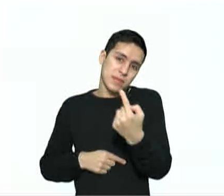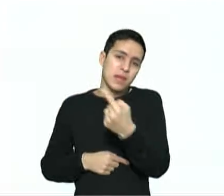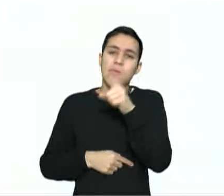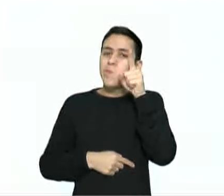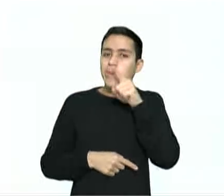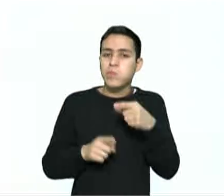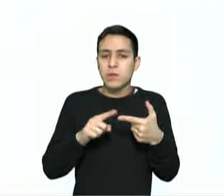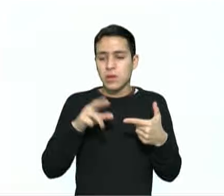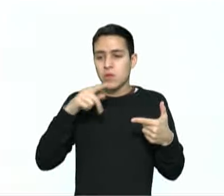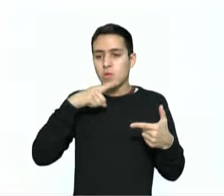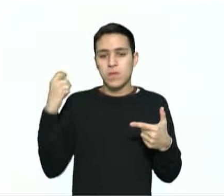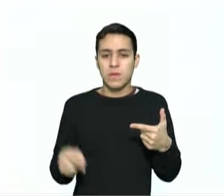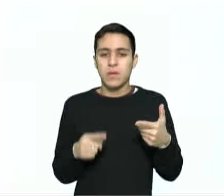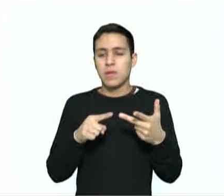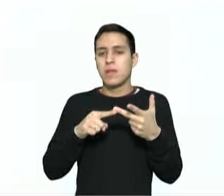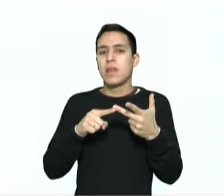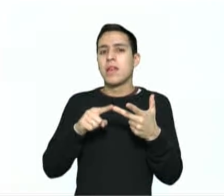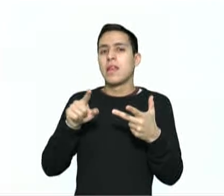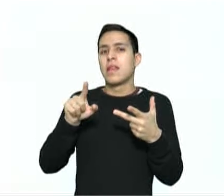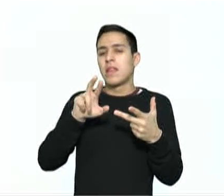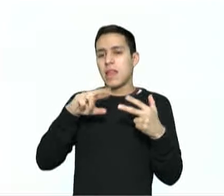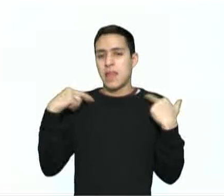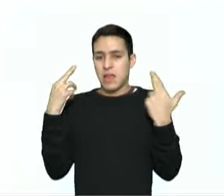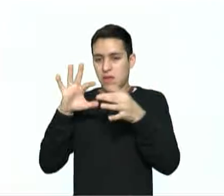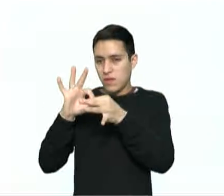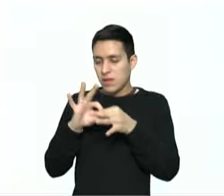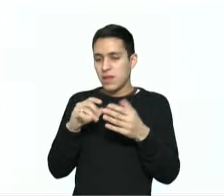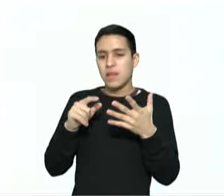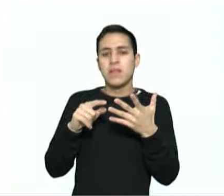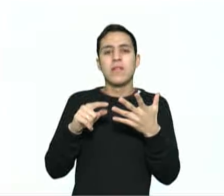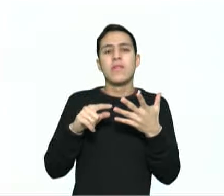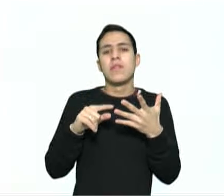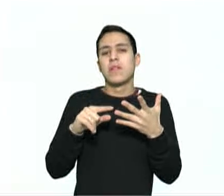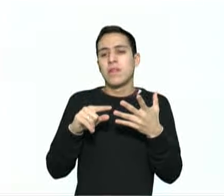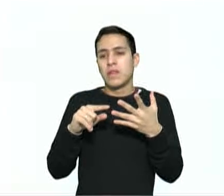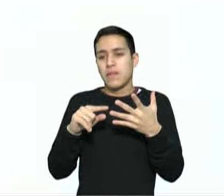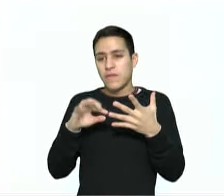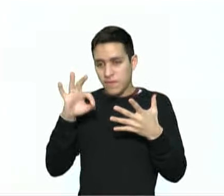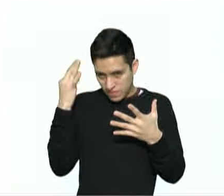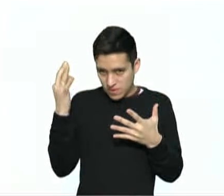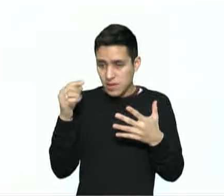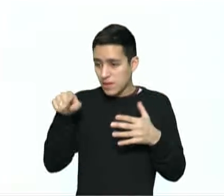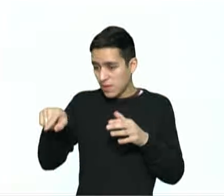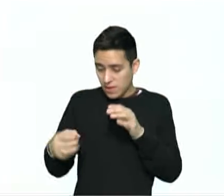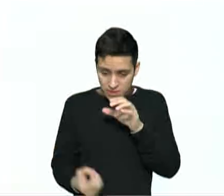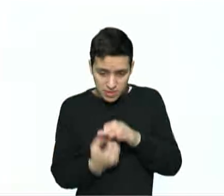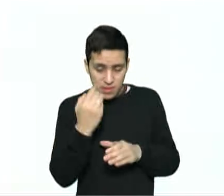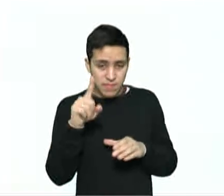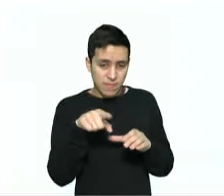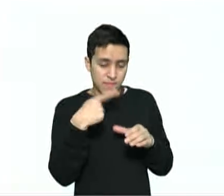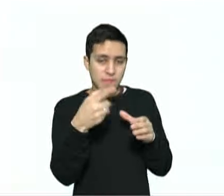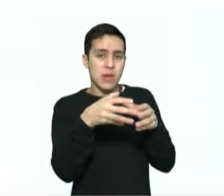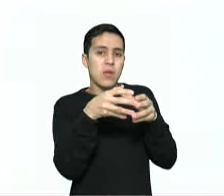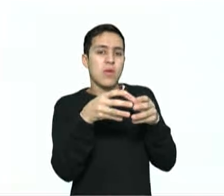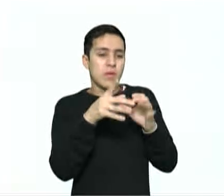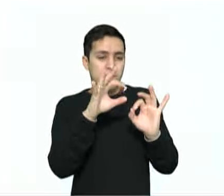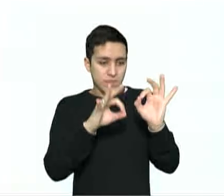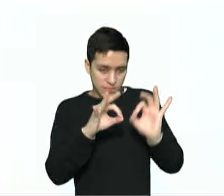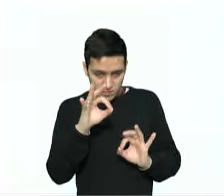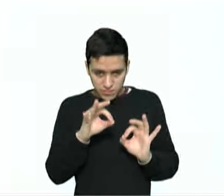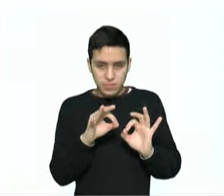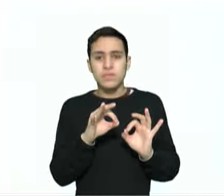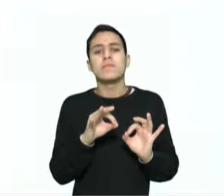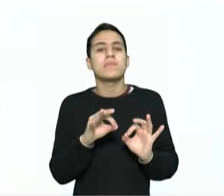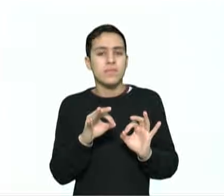Estados Unidos, Rússia, Reino Unido, China e França, que estruturaram a primeira composição da ONU. É como se eles tivessem dado